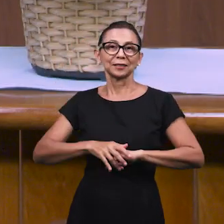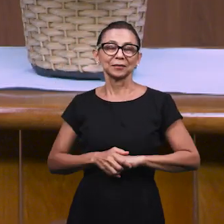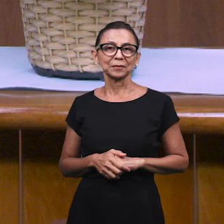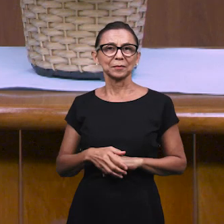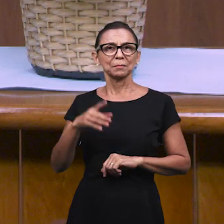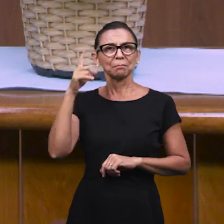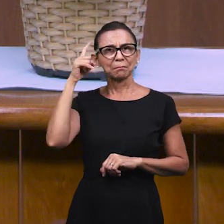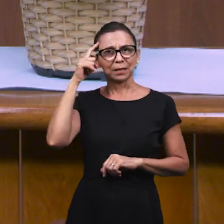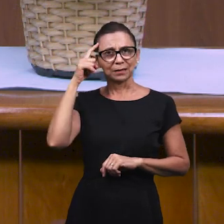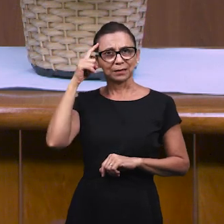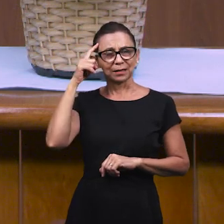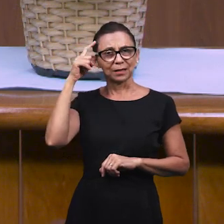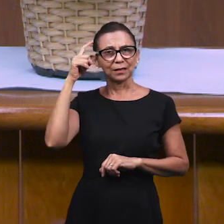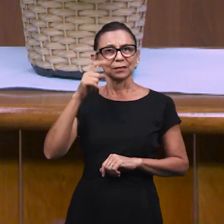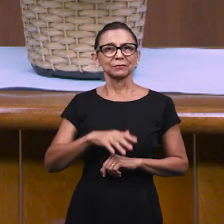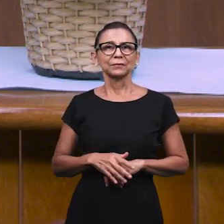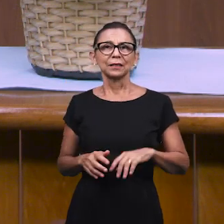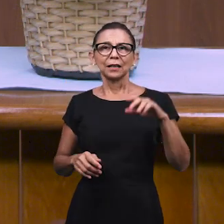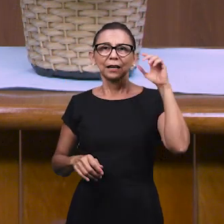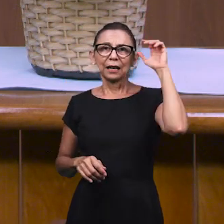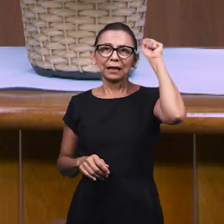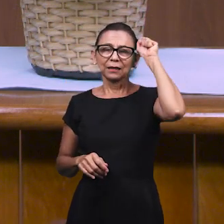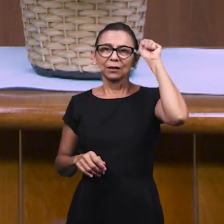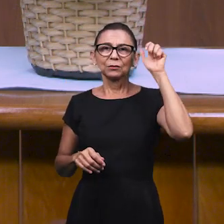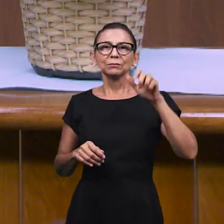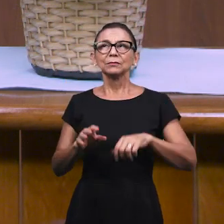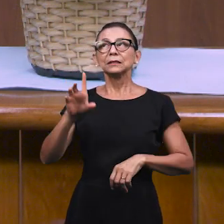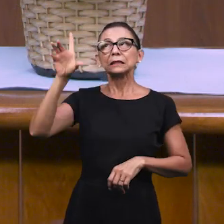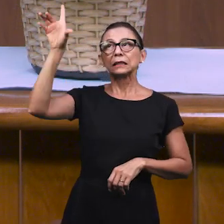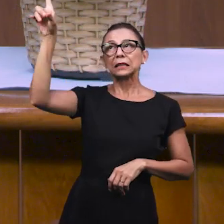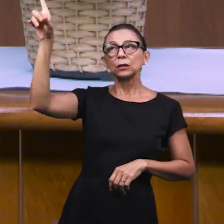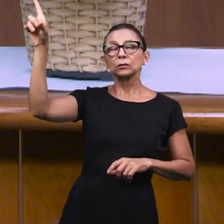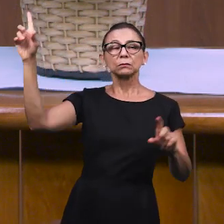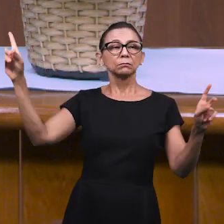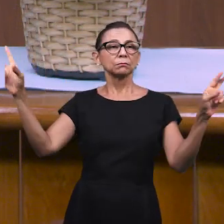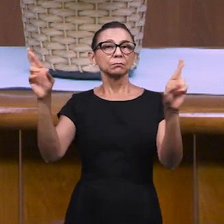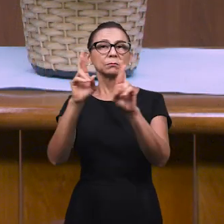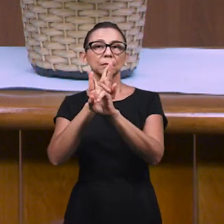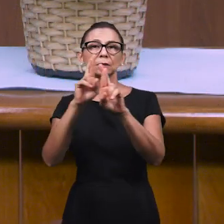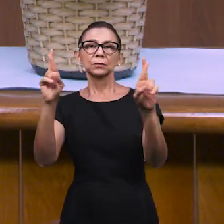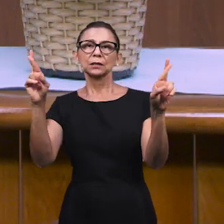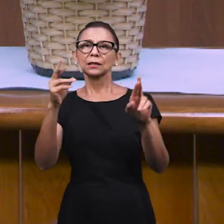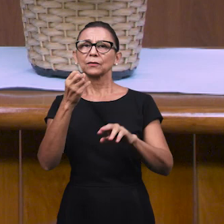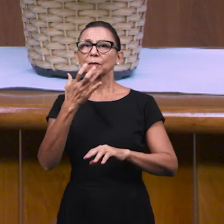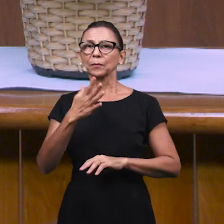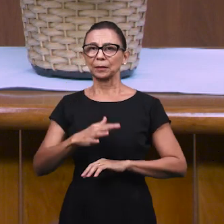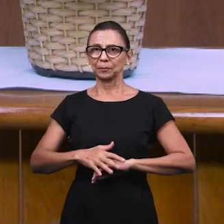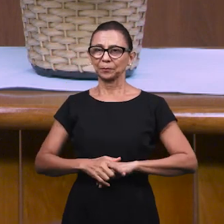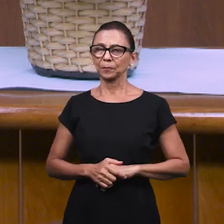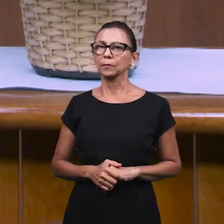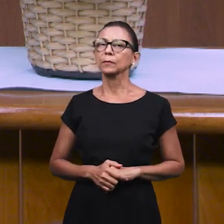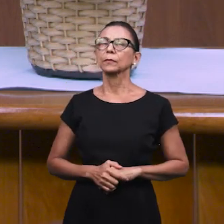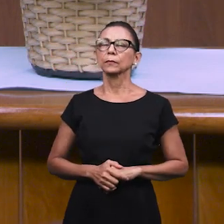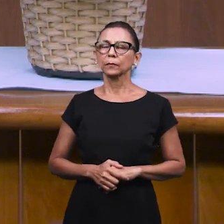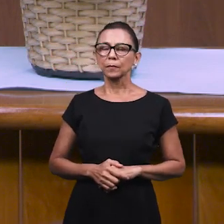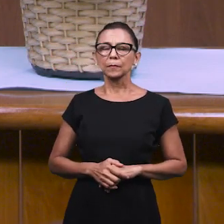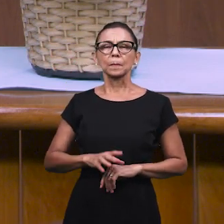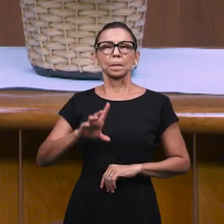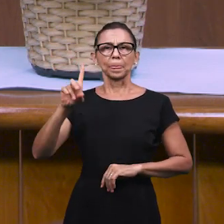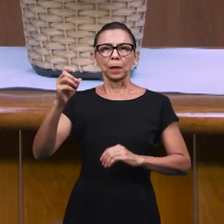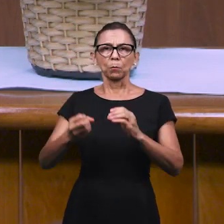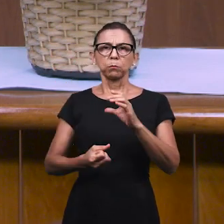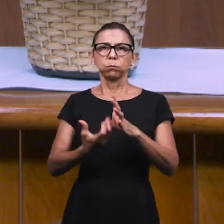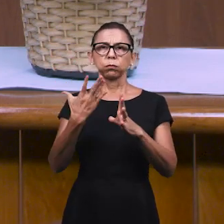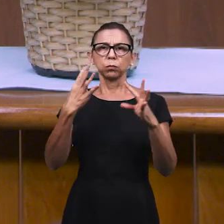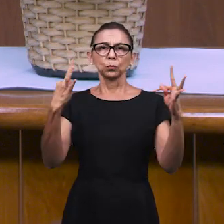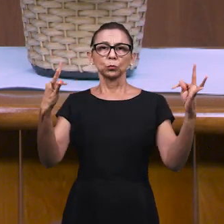bênção é Deus falar conosco! Mas acontece que Deus deu tudo isso ao homem, mas Ele fez uma advertência ao homem. Olha, tudo que